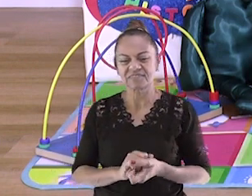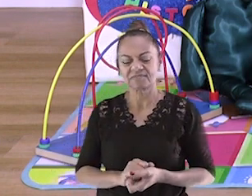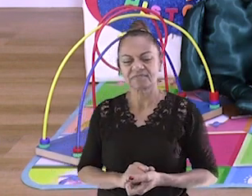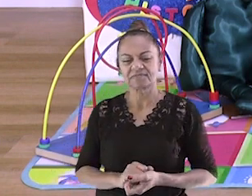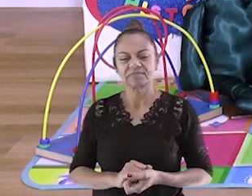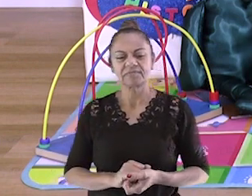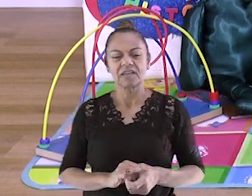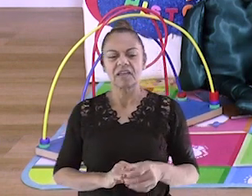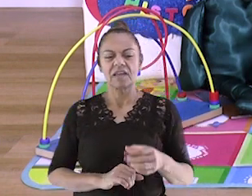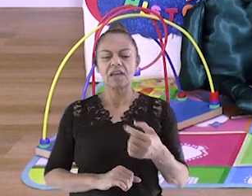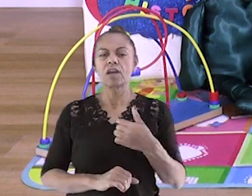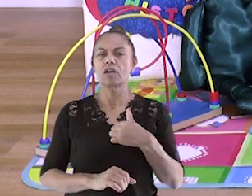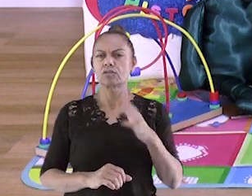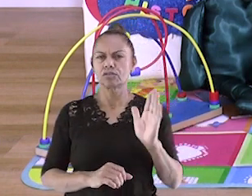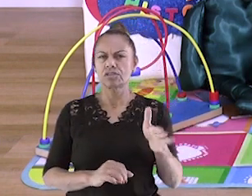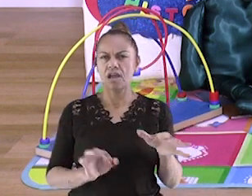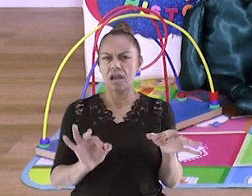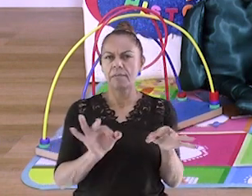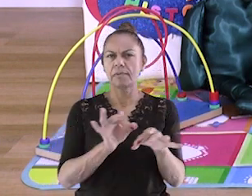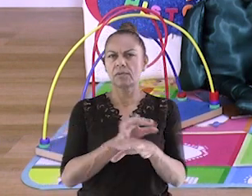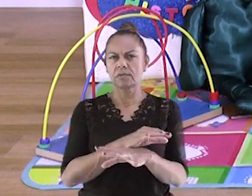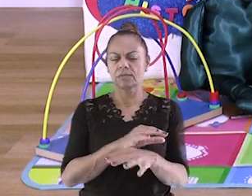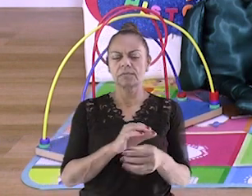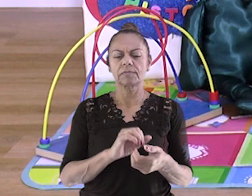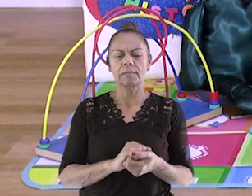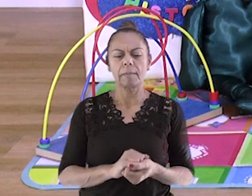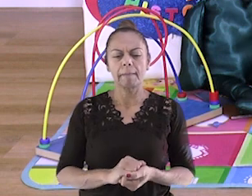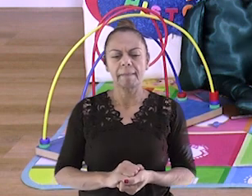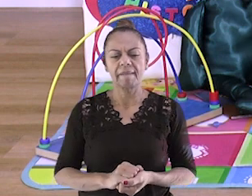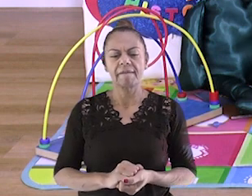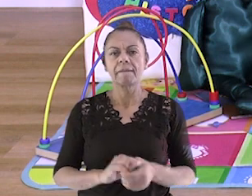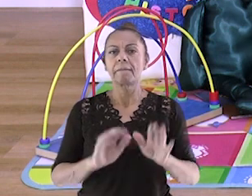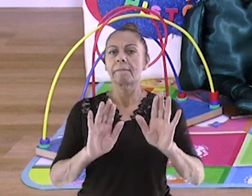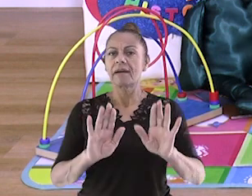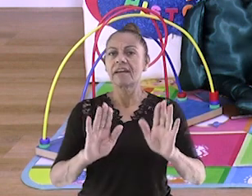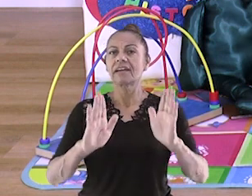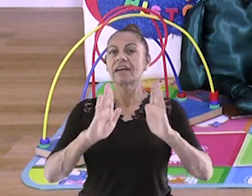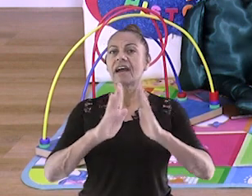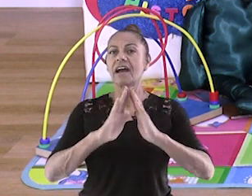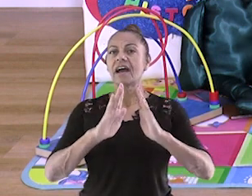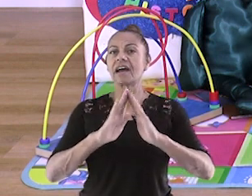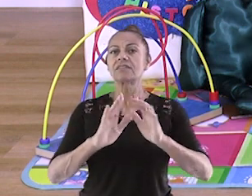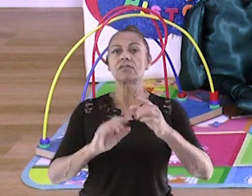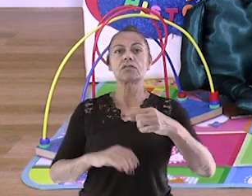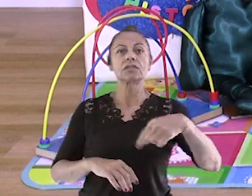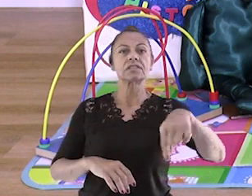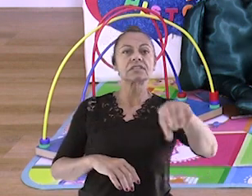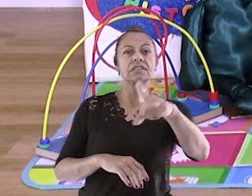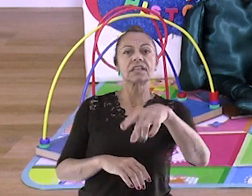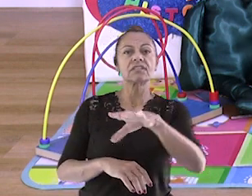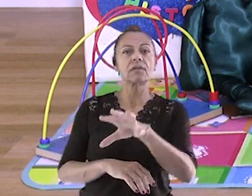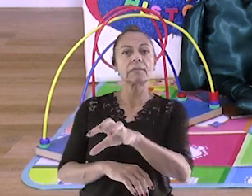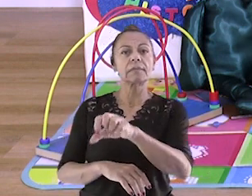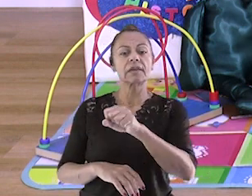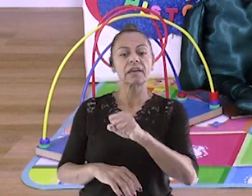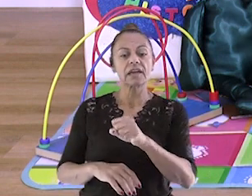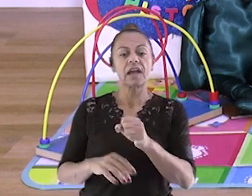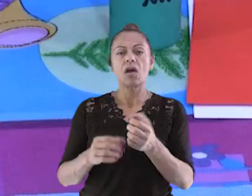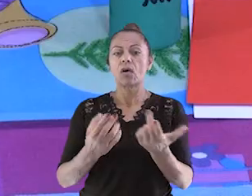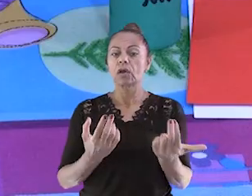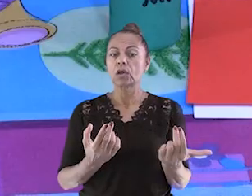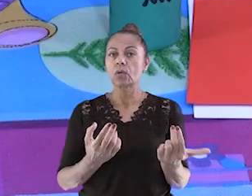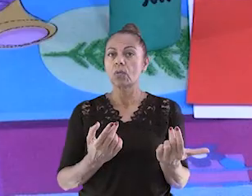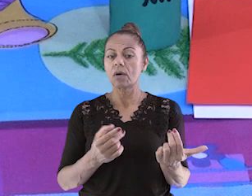Eu fiz um aqui, ele já está pronto para adiantar o nosso processo. Mas em casa você vai pegar um rolo de papel